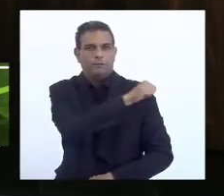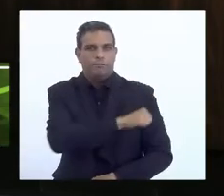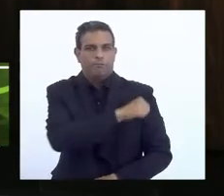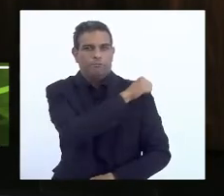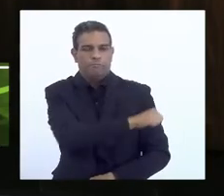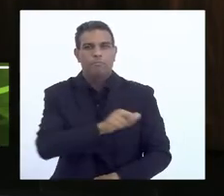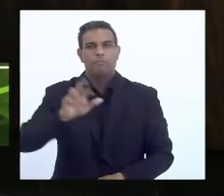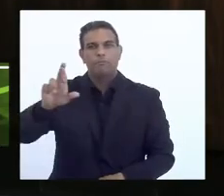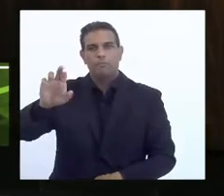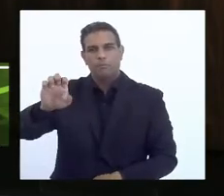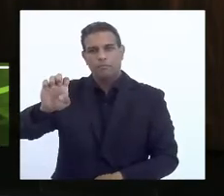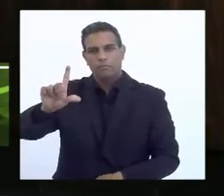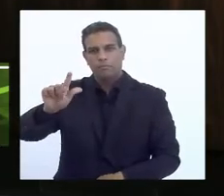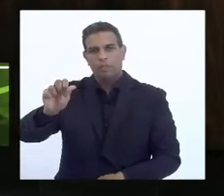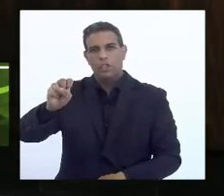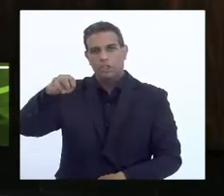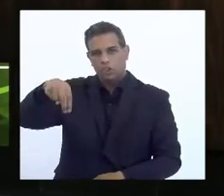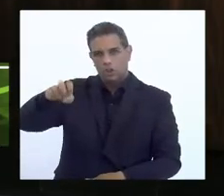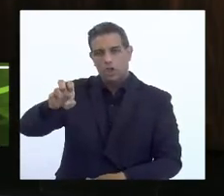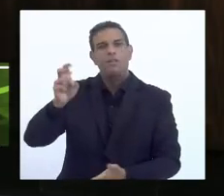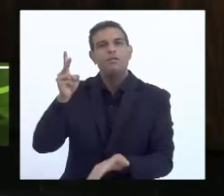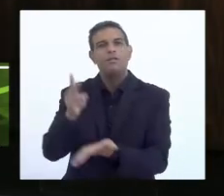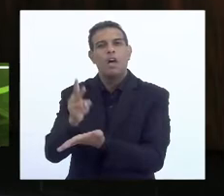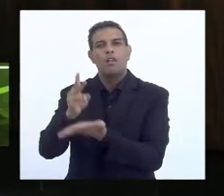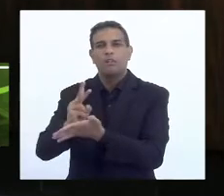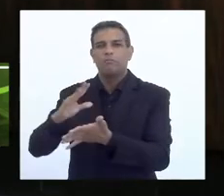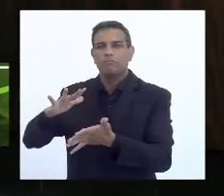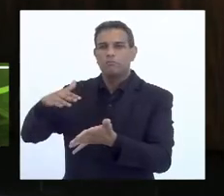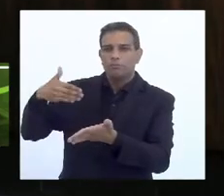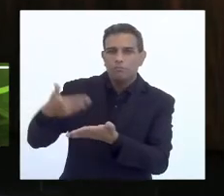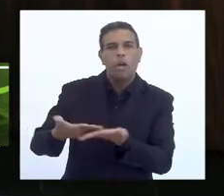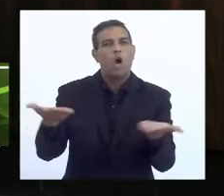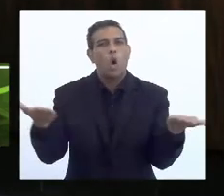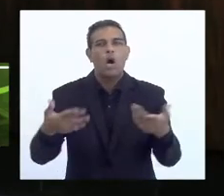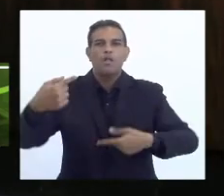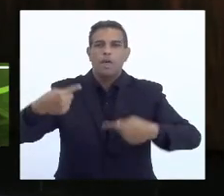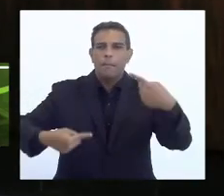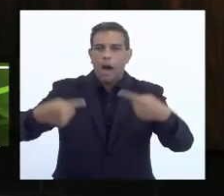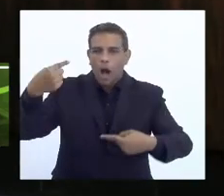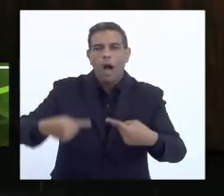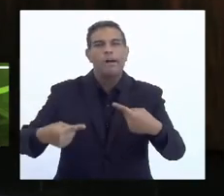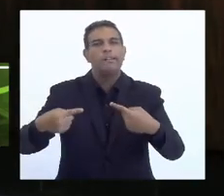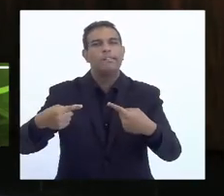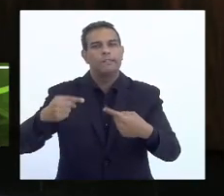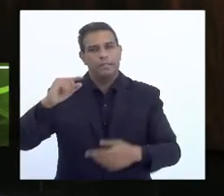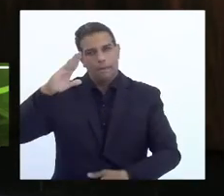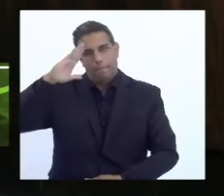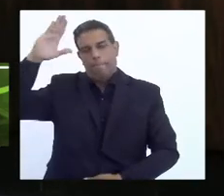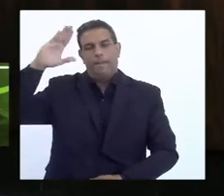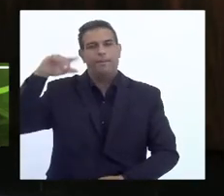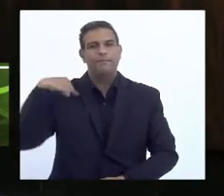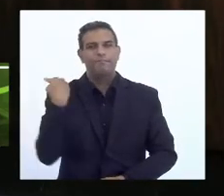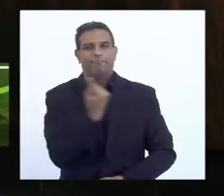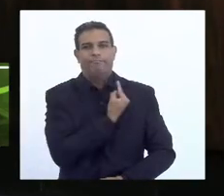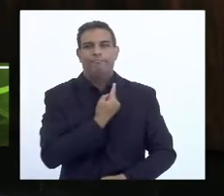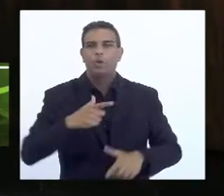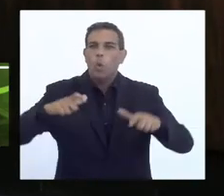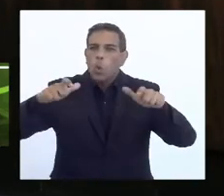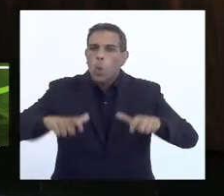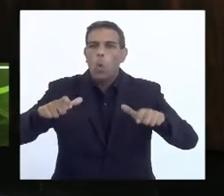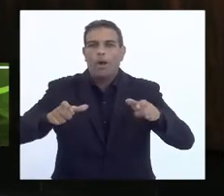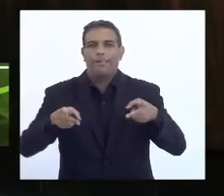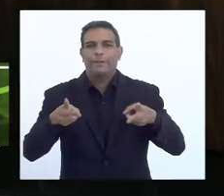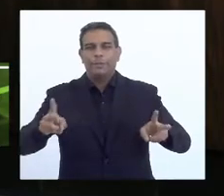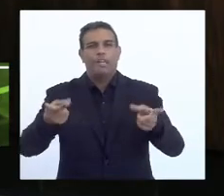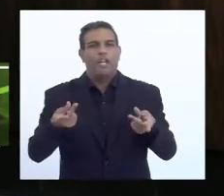Rejane, que sempre conduziu nessa casa um debate fundamental sobre o lugar dessas